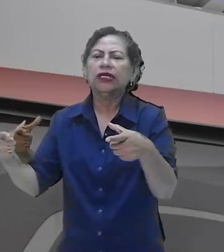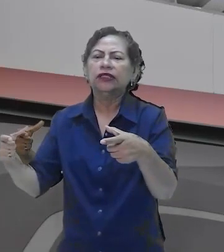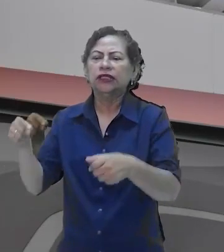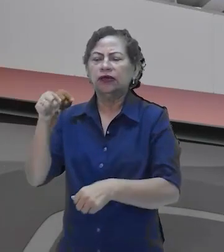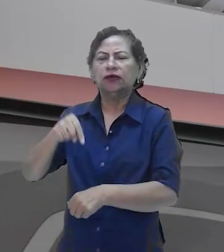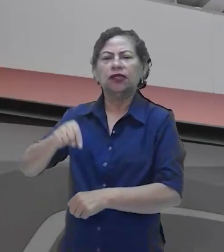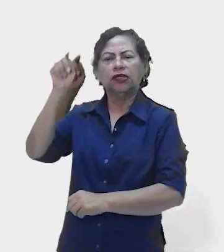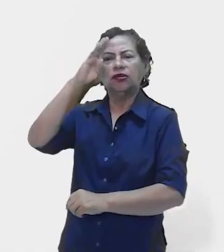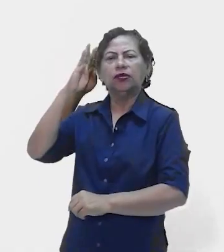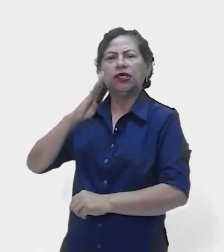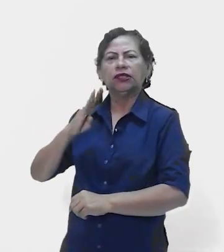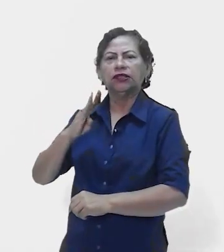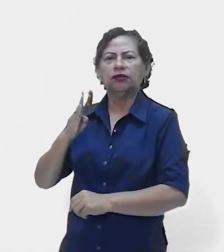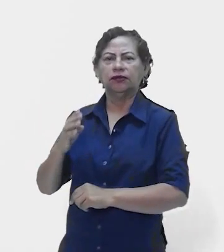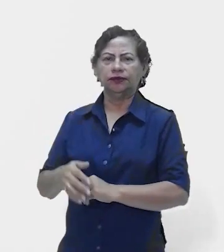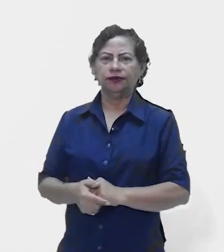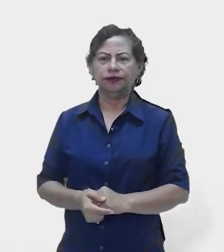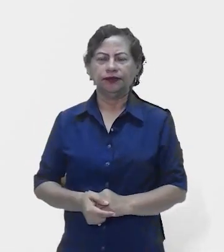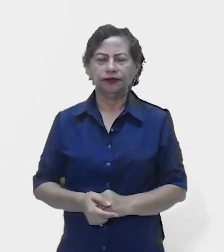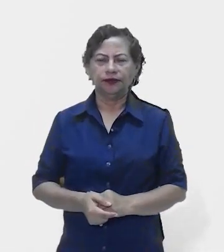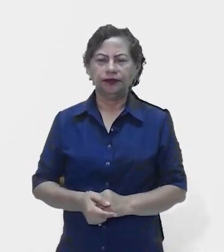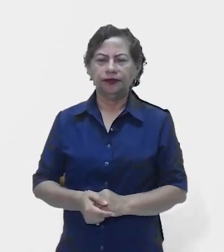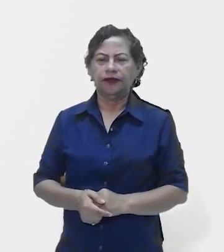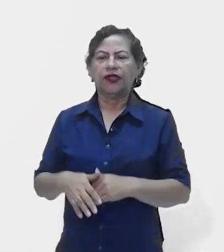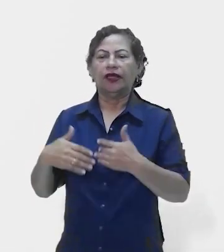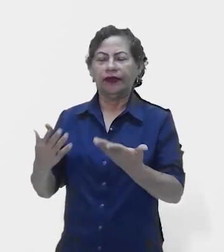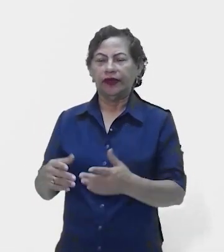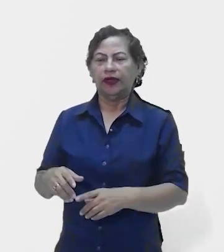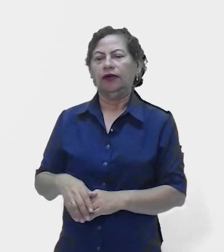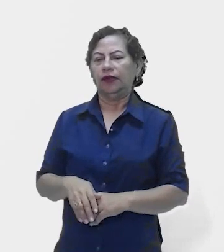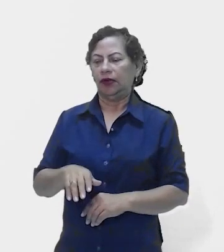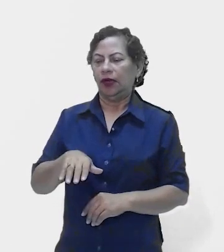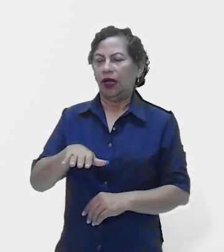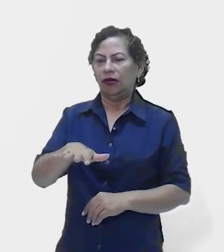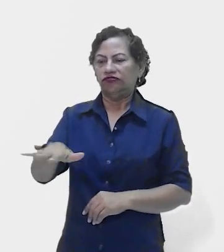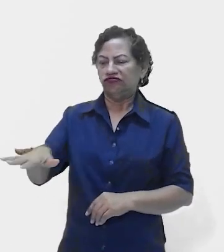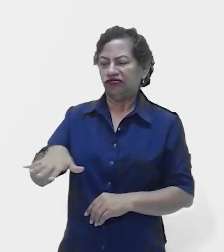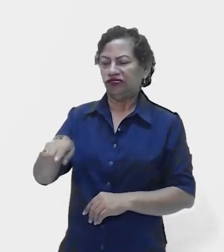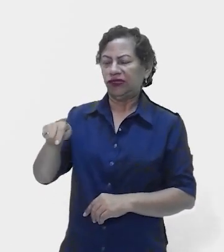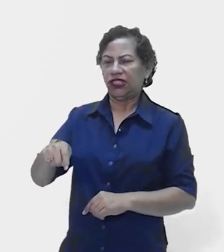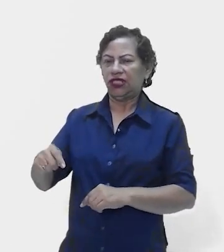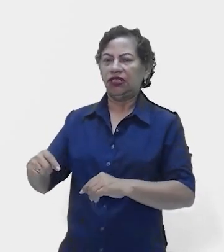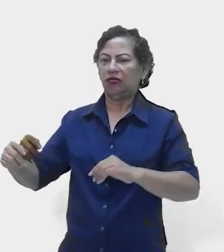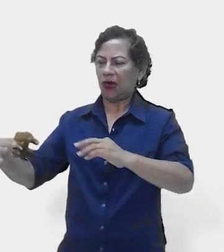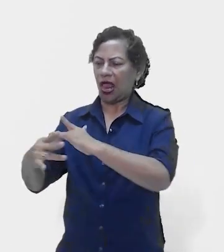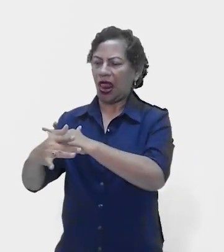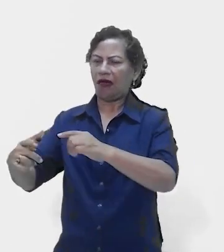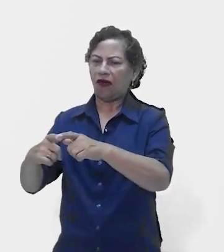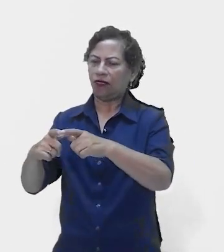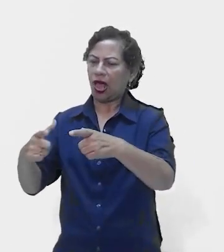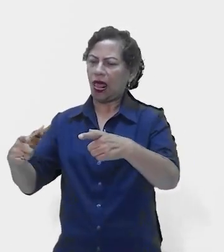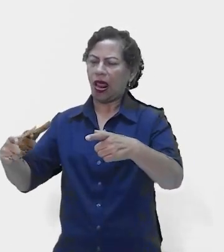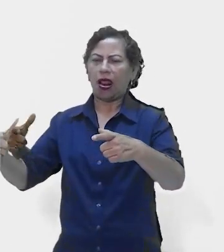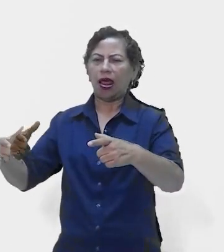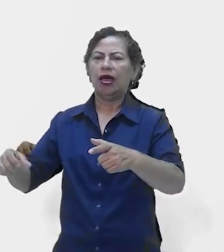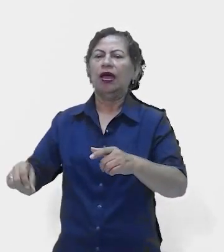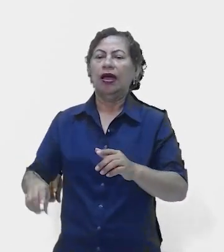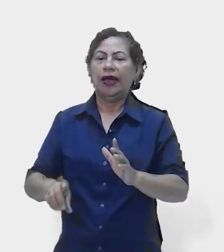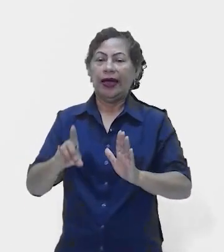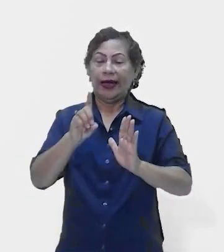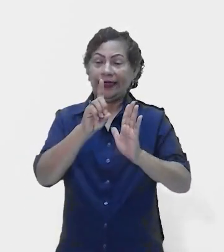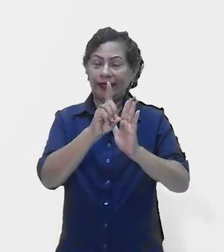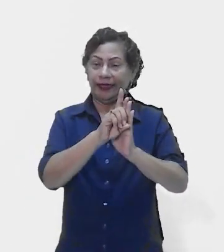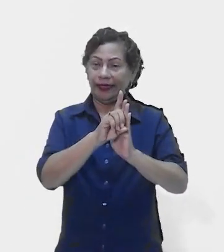país. Bem, a urbanização brasileira, ela tomou impulso a partir da década de 30. A década de 30 ela é